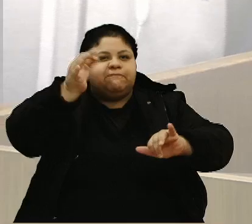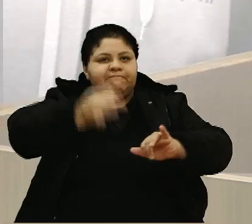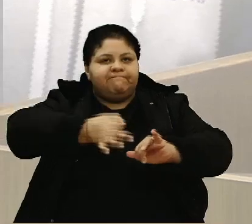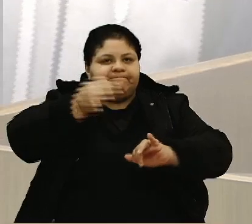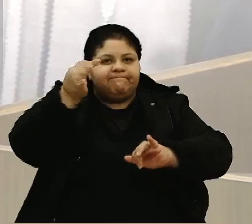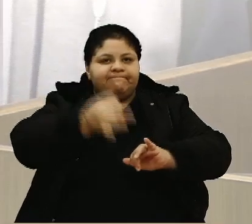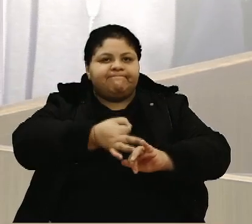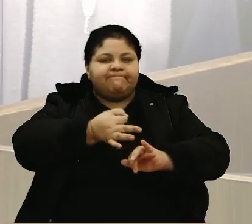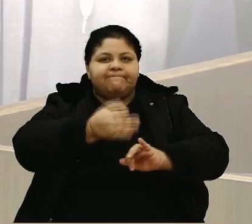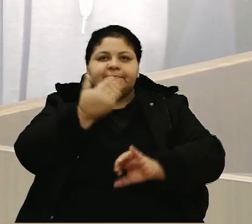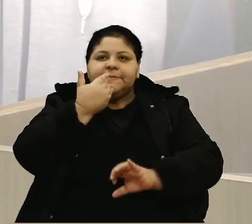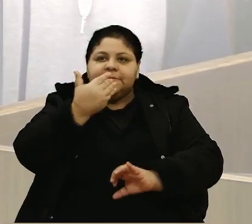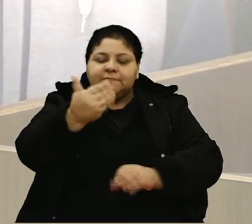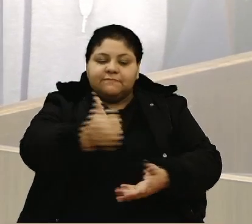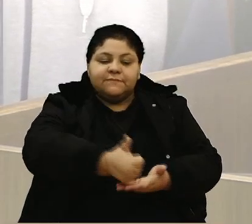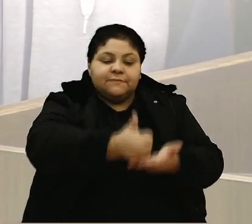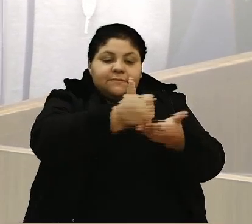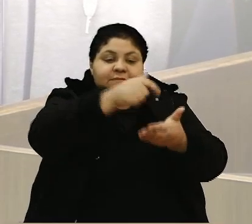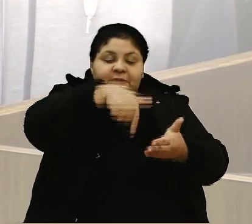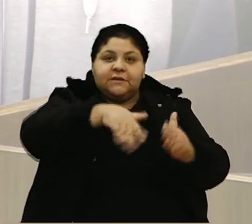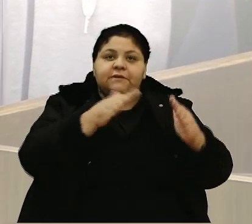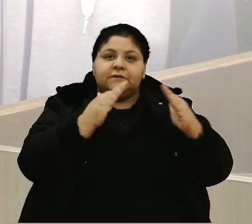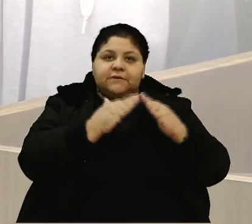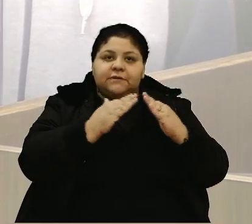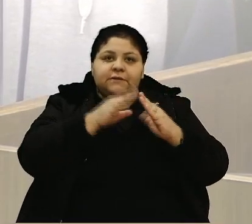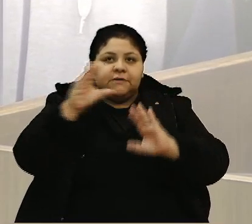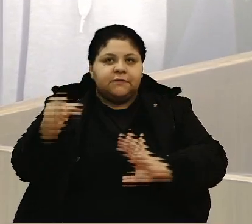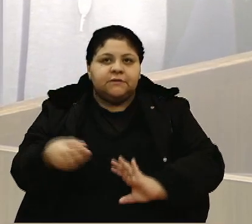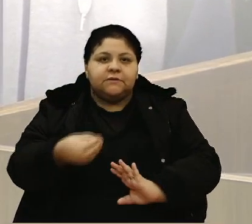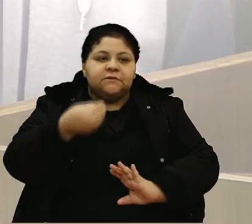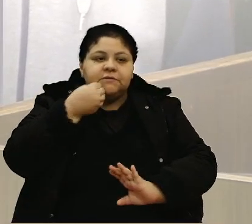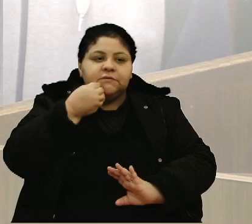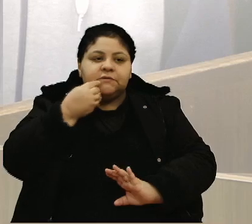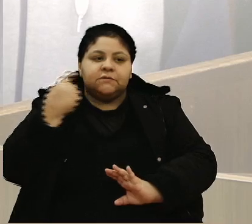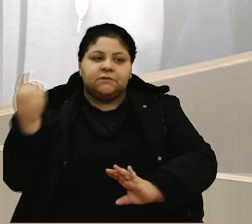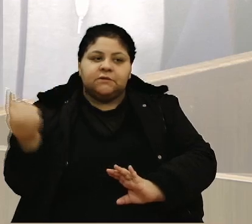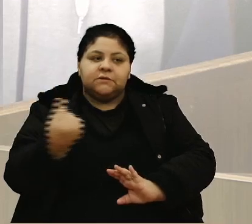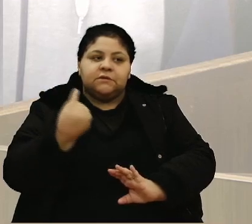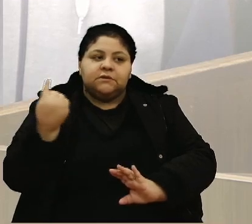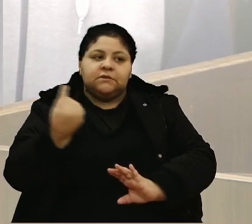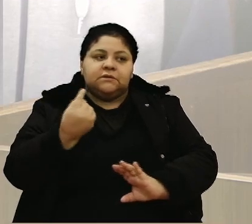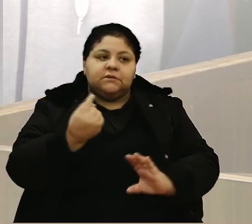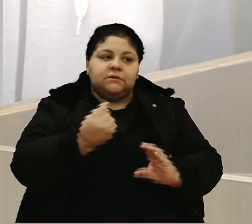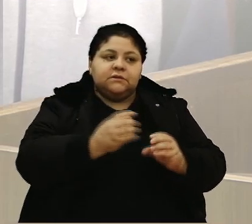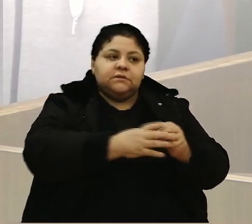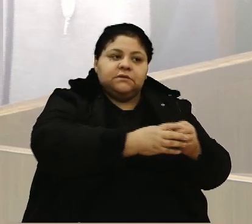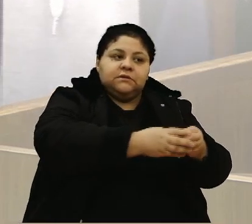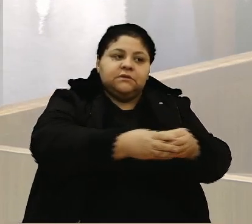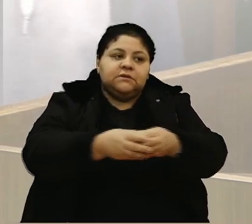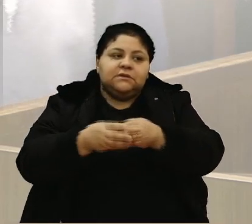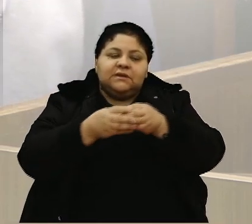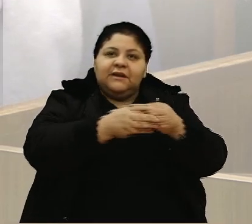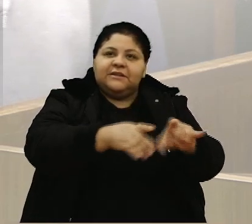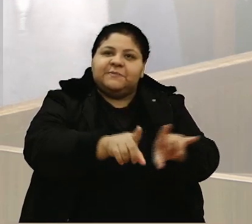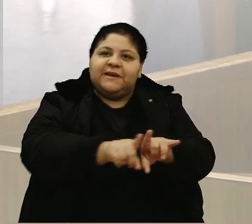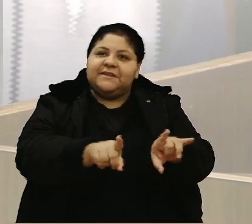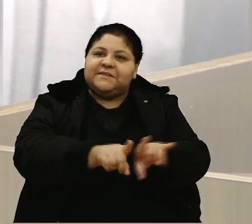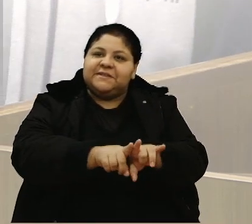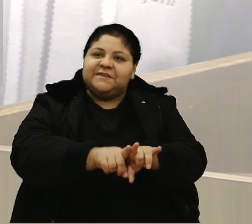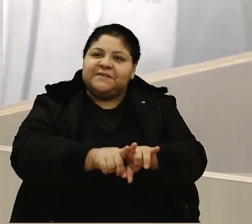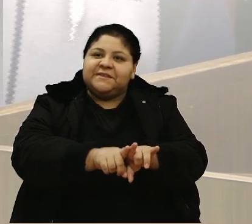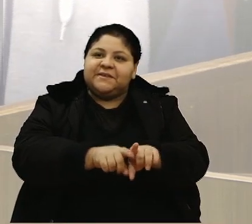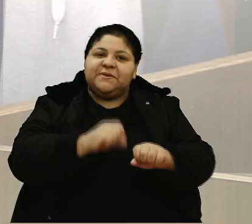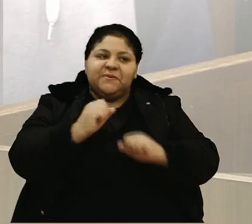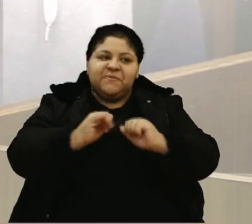e solicitar o apoio dessa casa para uma oportunidade única na vida de um grupo de jovens estudantes. Assim como dito